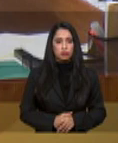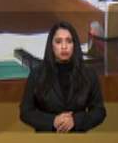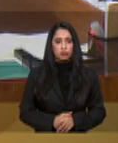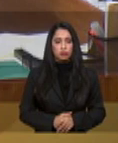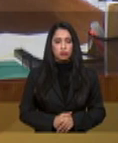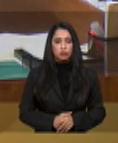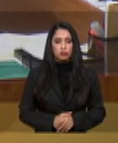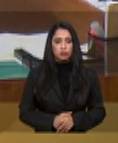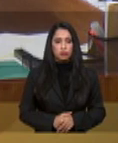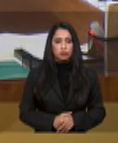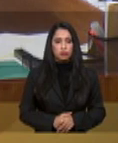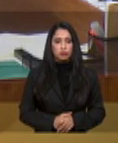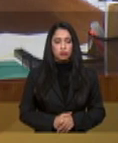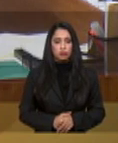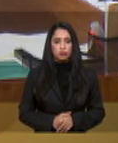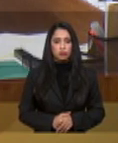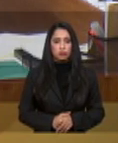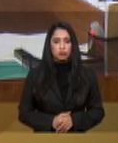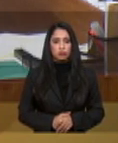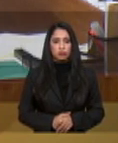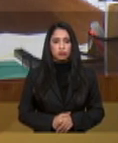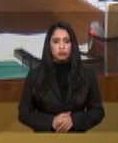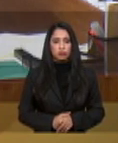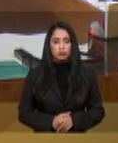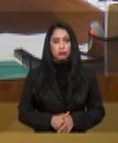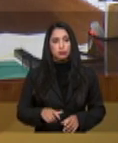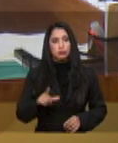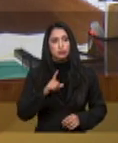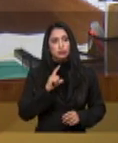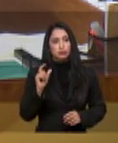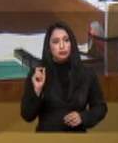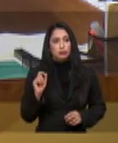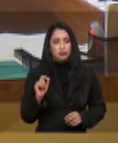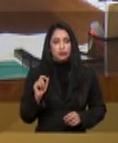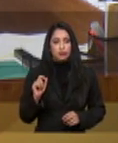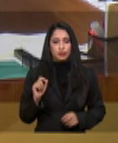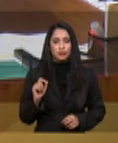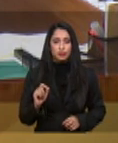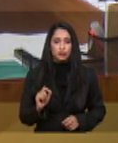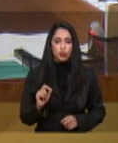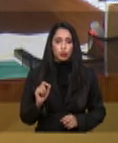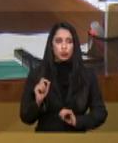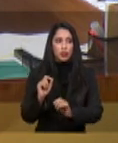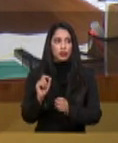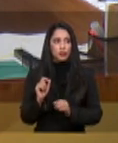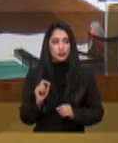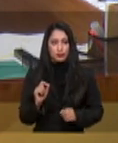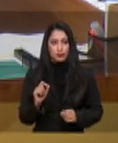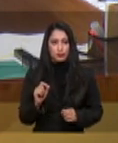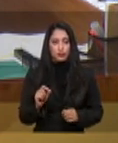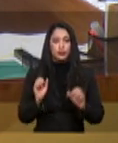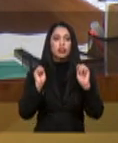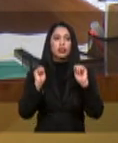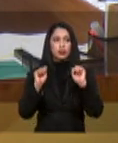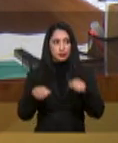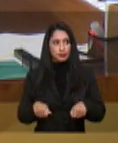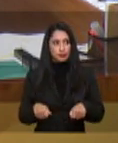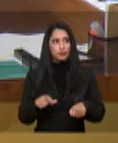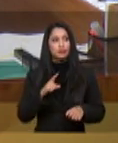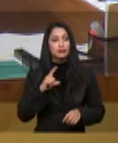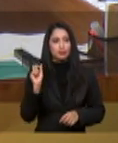Ainda que assim não fosse, é de ressaltar que eventual controle de urgência e relevância do Poder Judiciário só se faz possível em